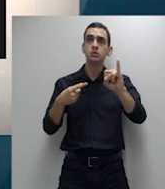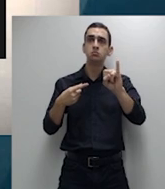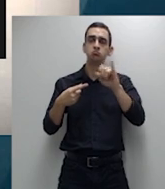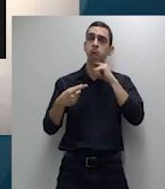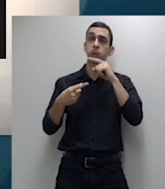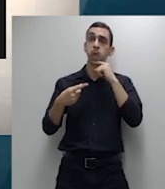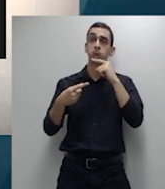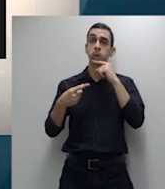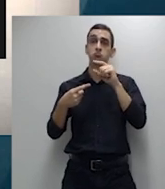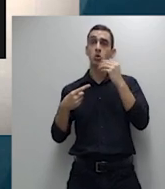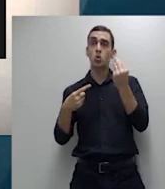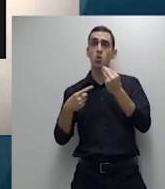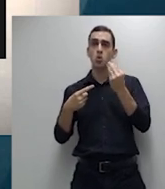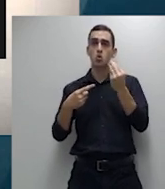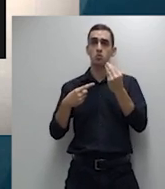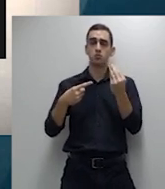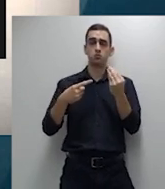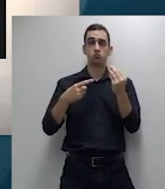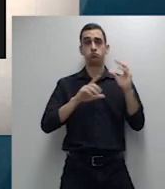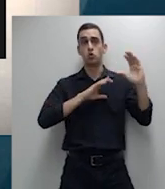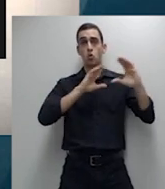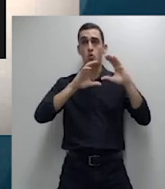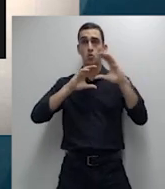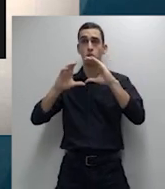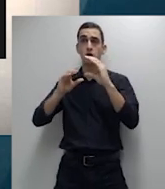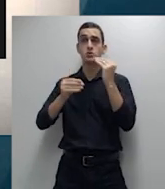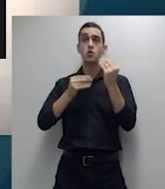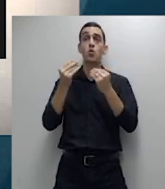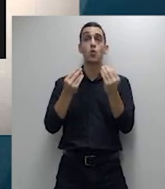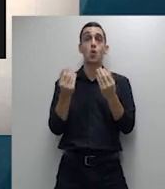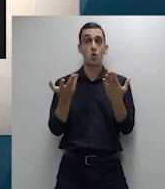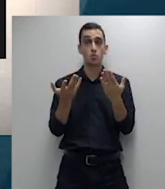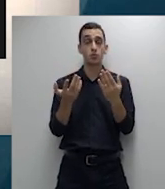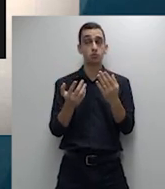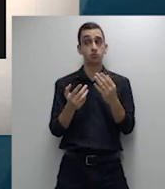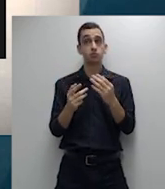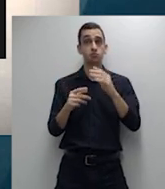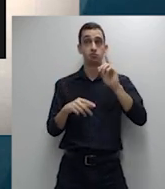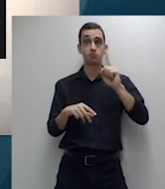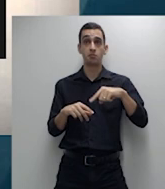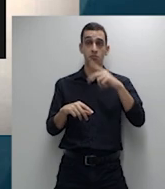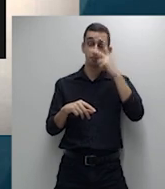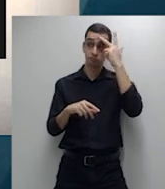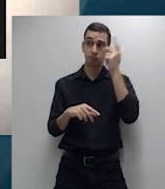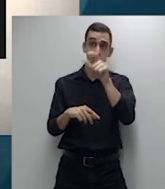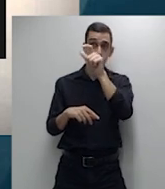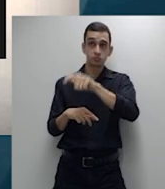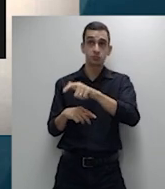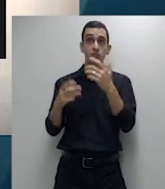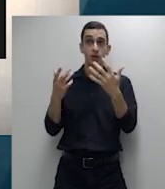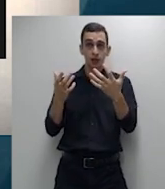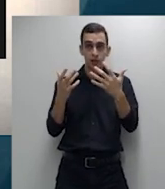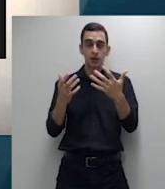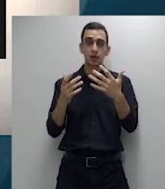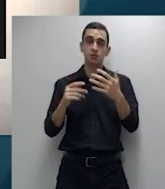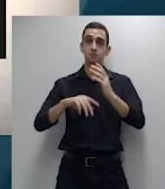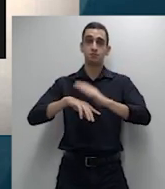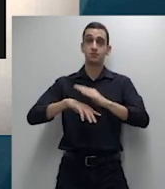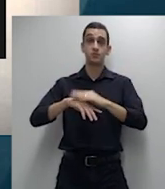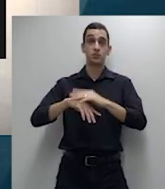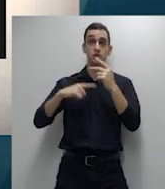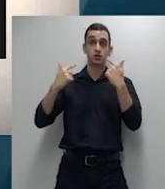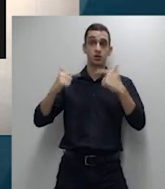não haveria provimento de capacidade satelital quando o cliente das Taiwan fosse uma apresentadora de serviço de